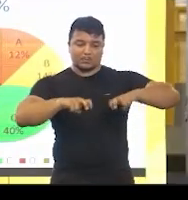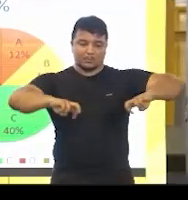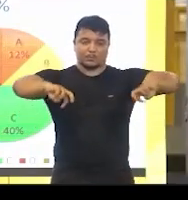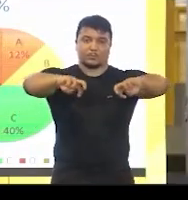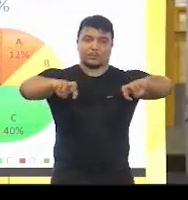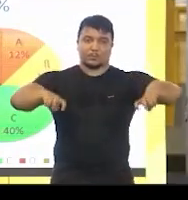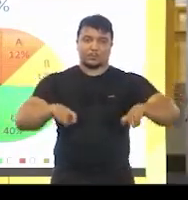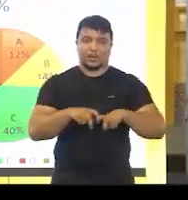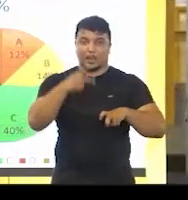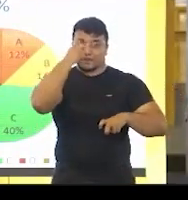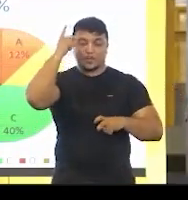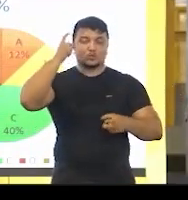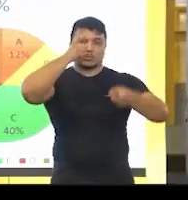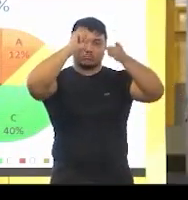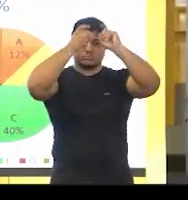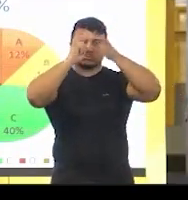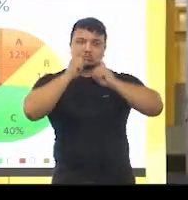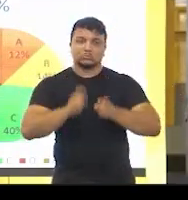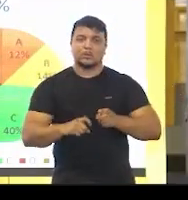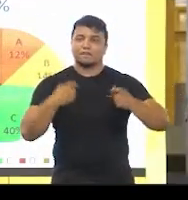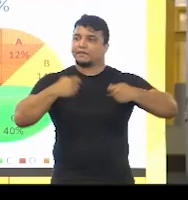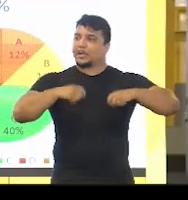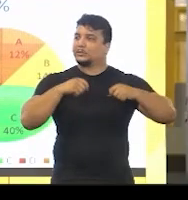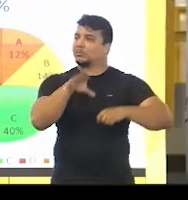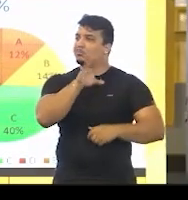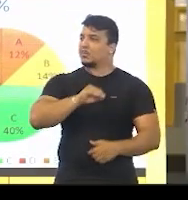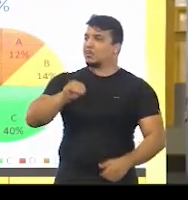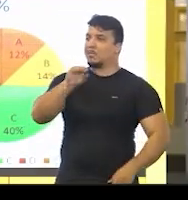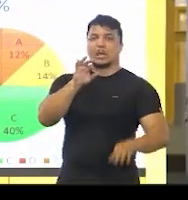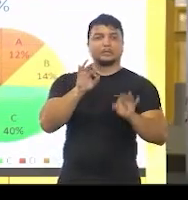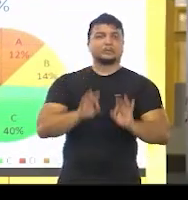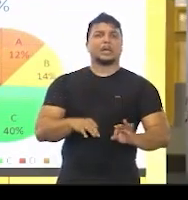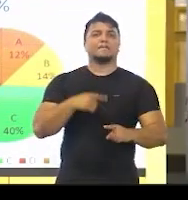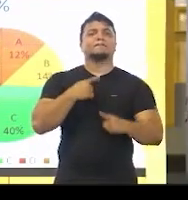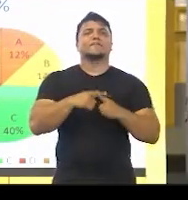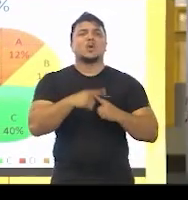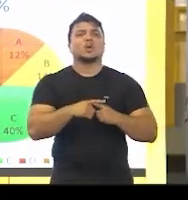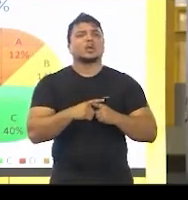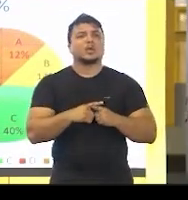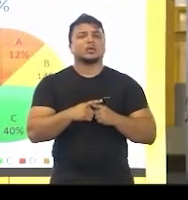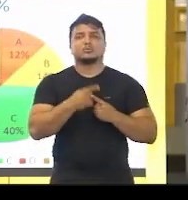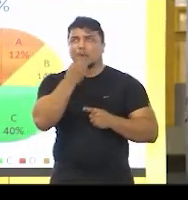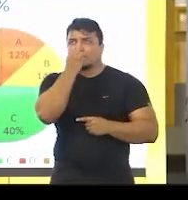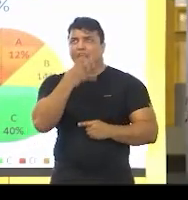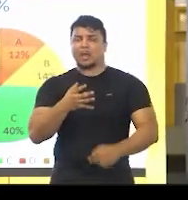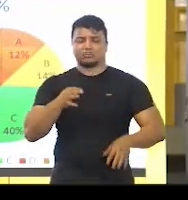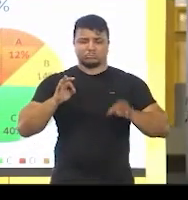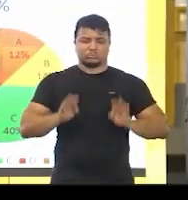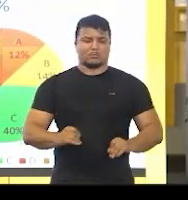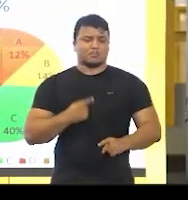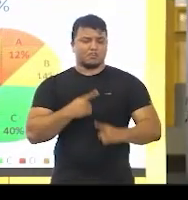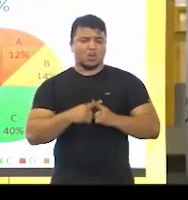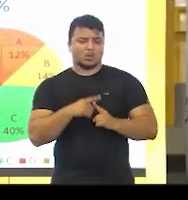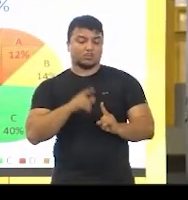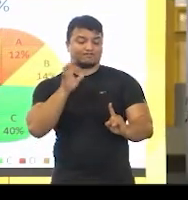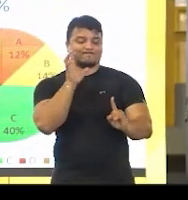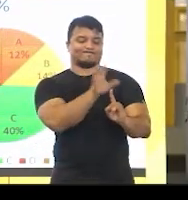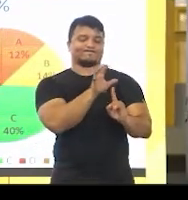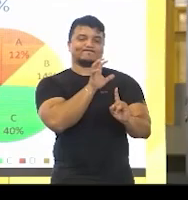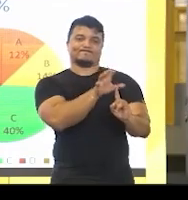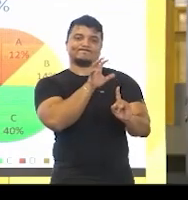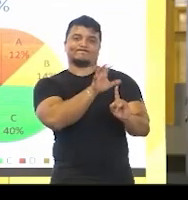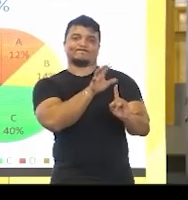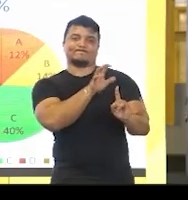para onde vão pessoas que precisam falar bem. Por que que essas pessoas precisam falar bem? Para